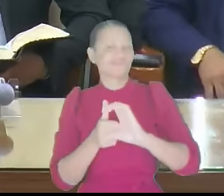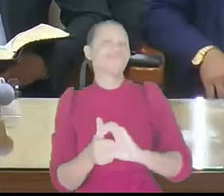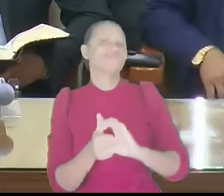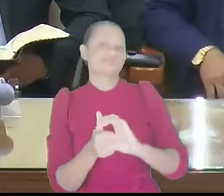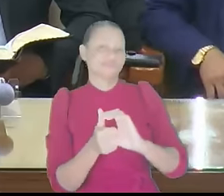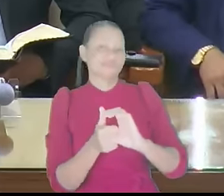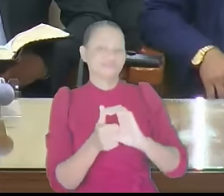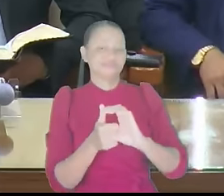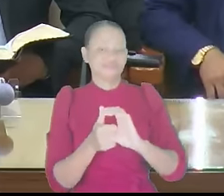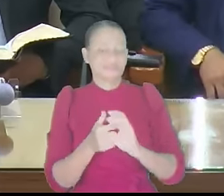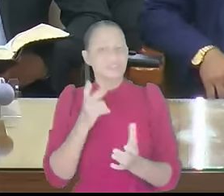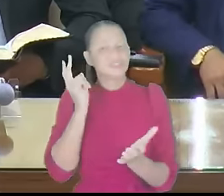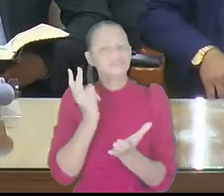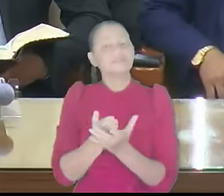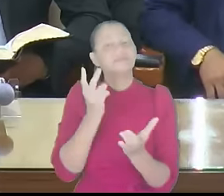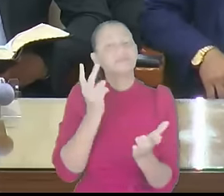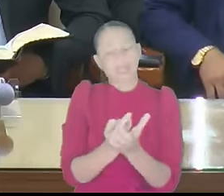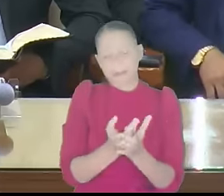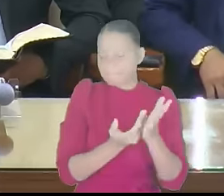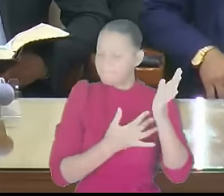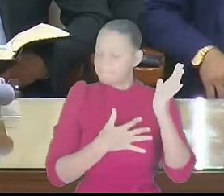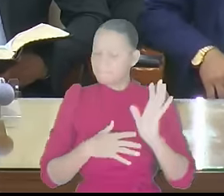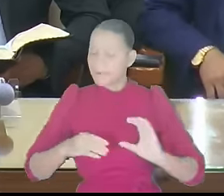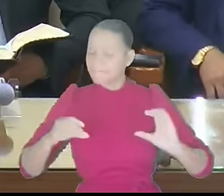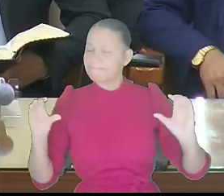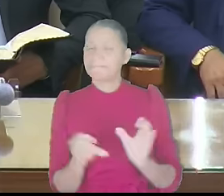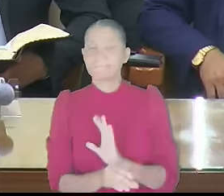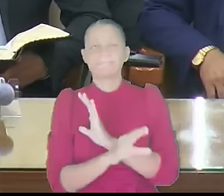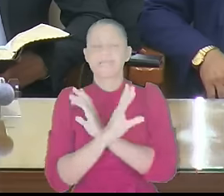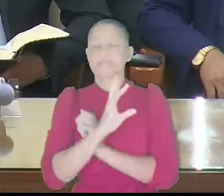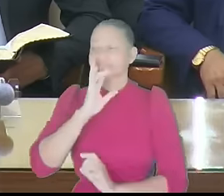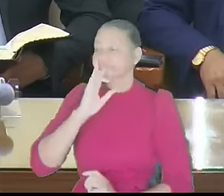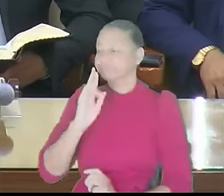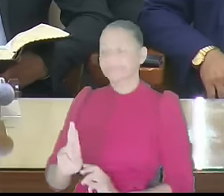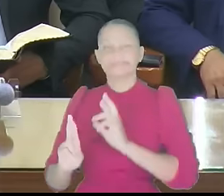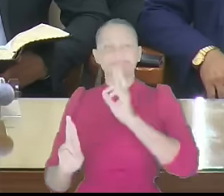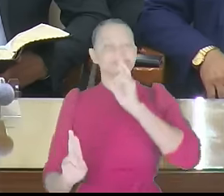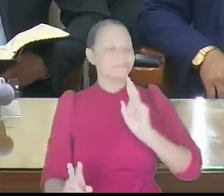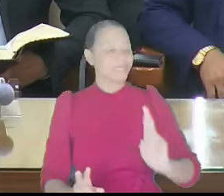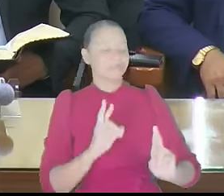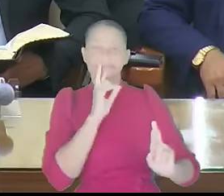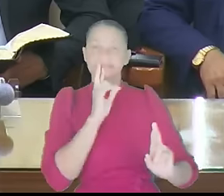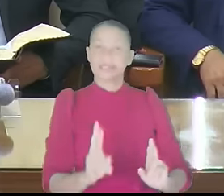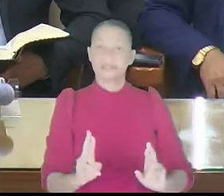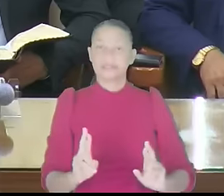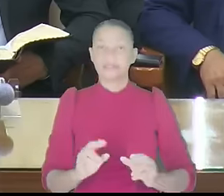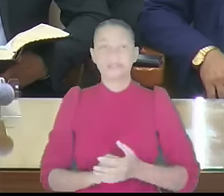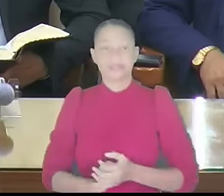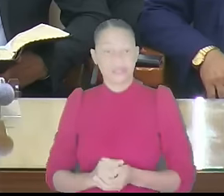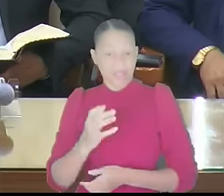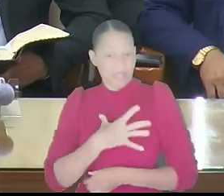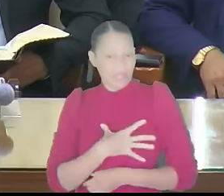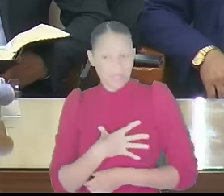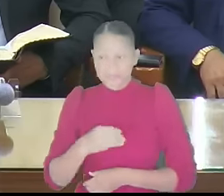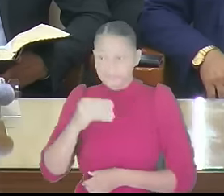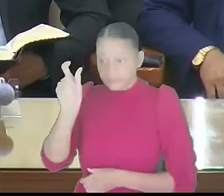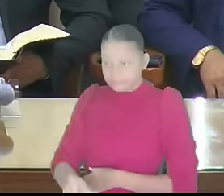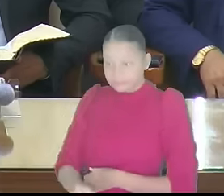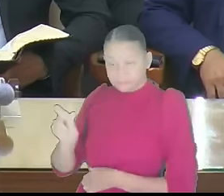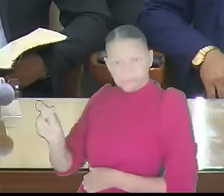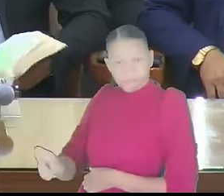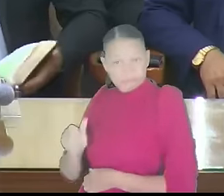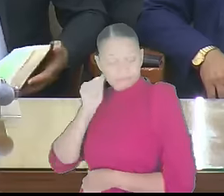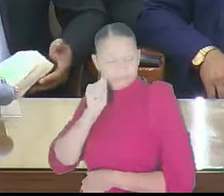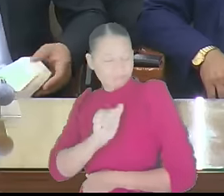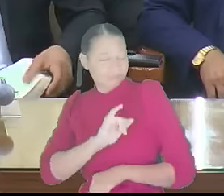Estais sempre preparados para responder. As filhas de Jerusalém disseram à noiva: o que é que